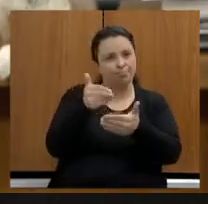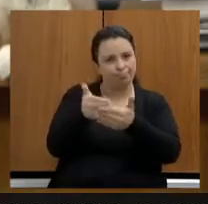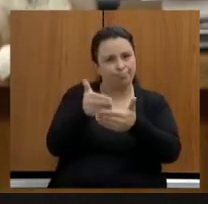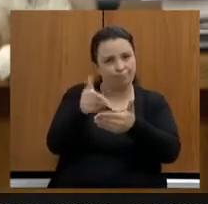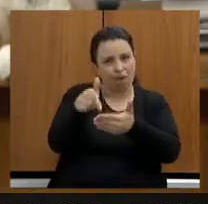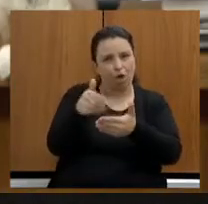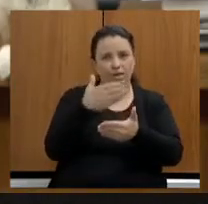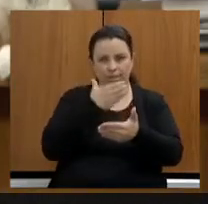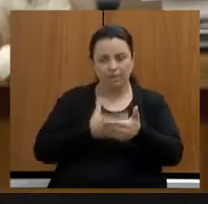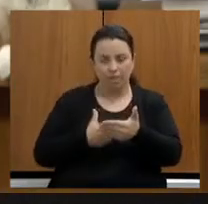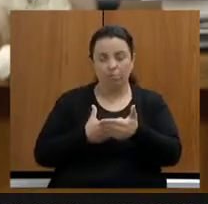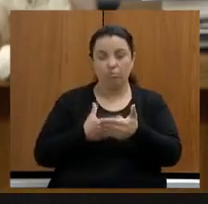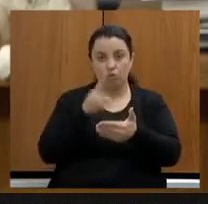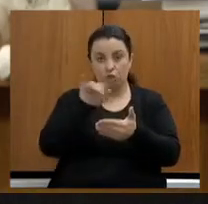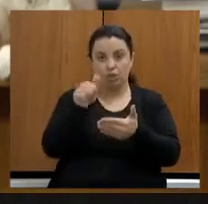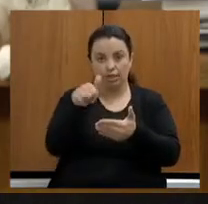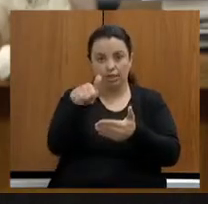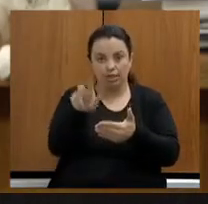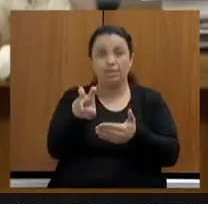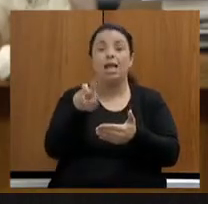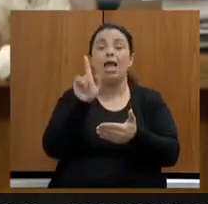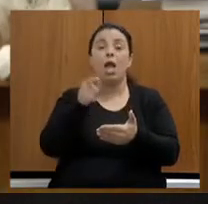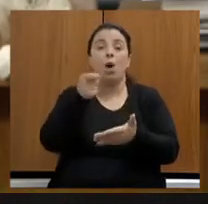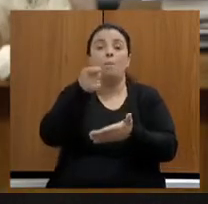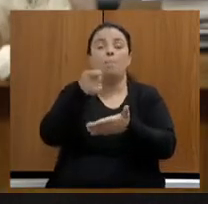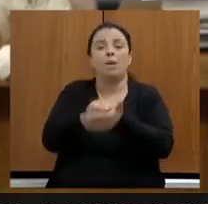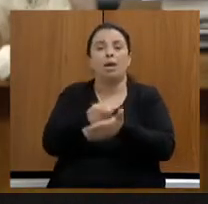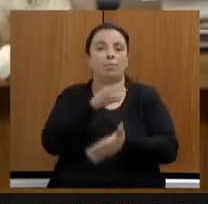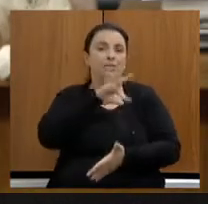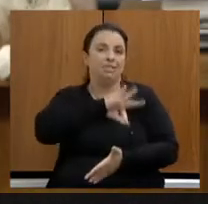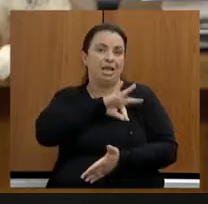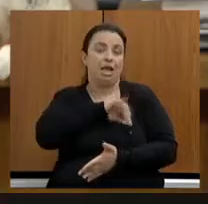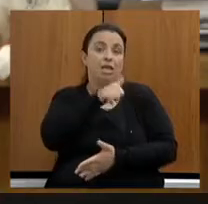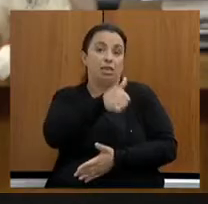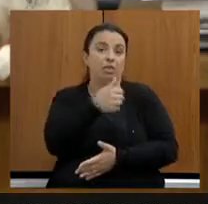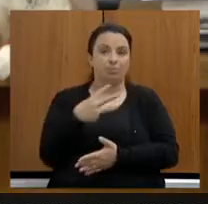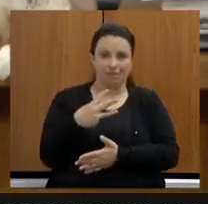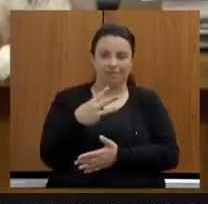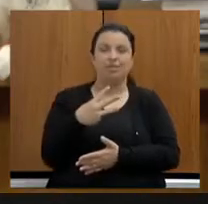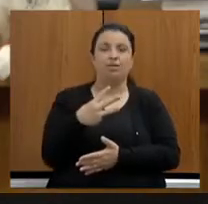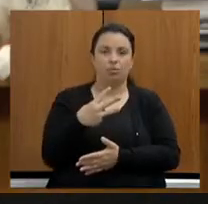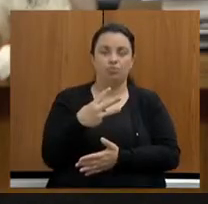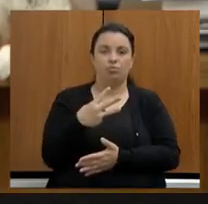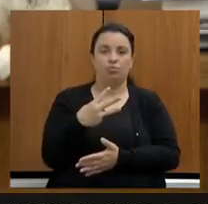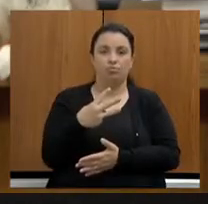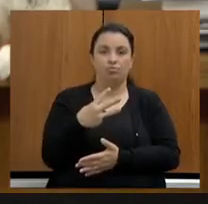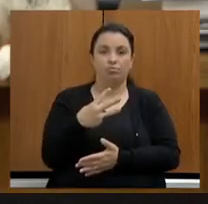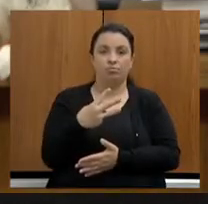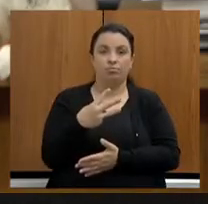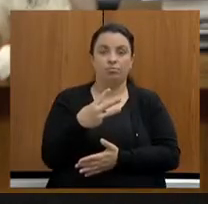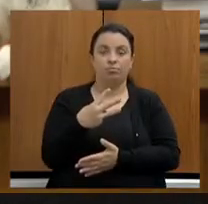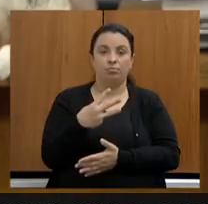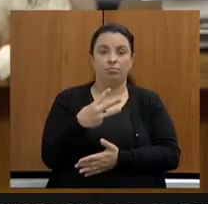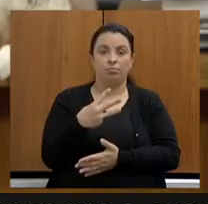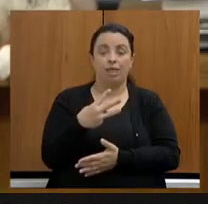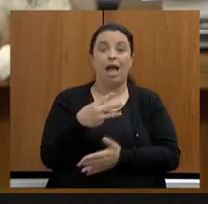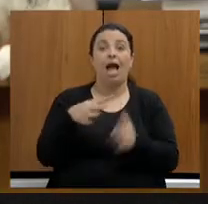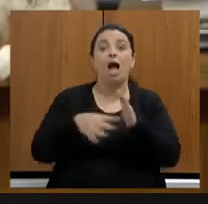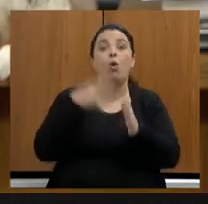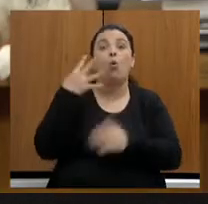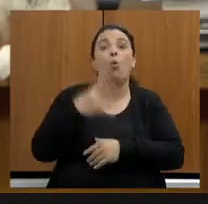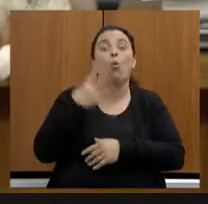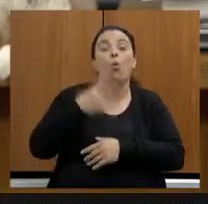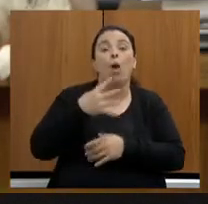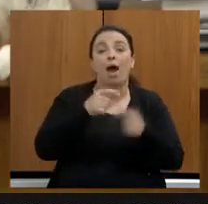quinze de dezembro nós estamos pagando a quarta folha de 13º em três anos de gestão